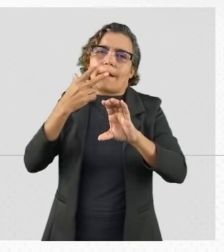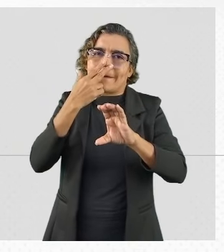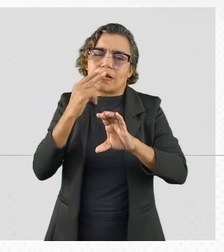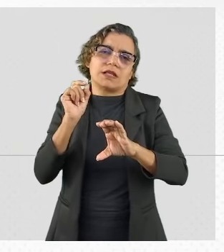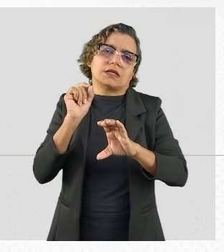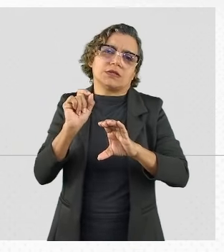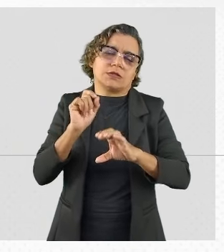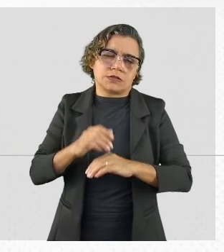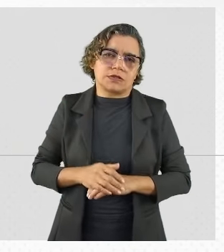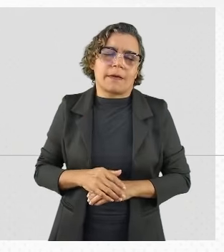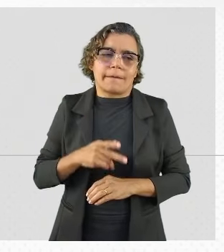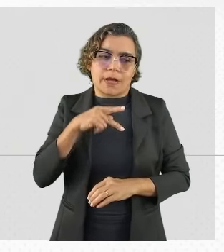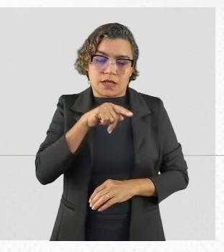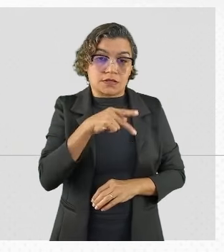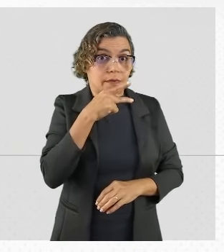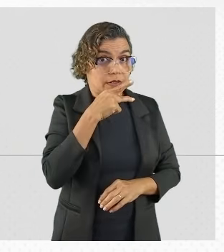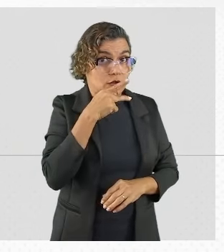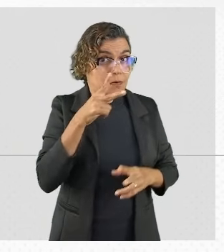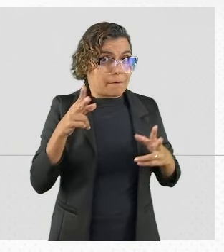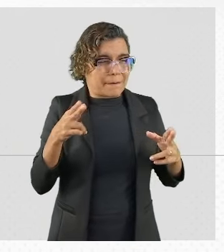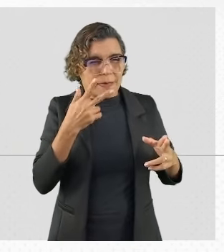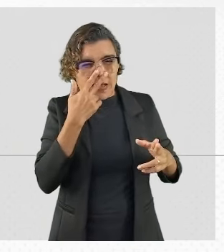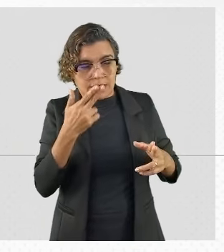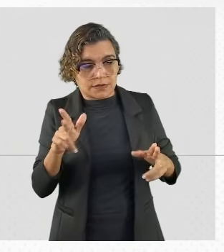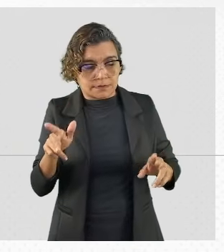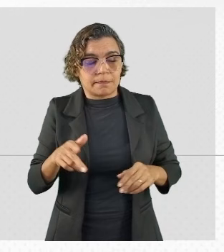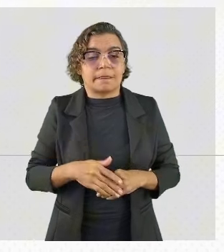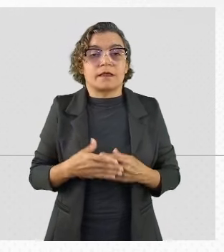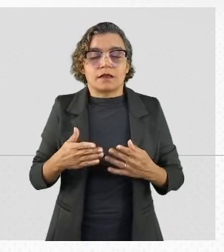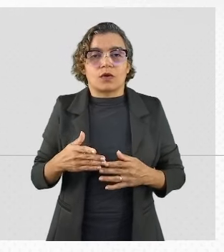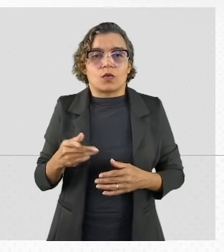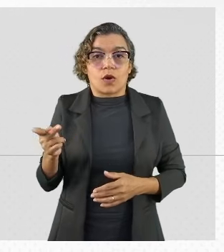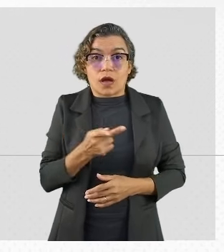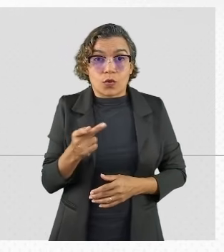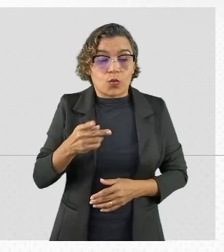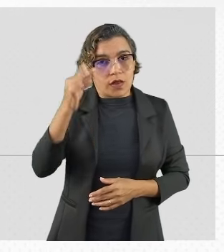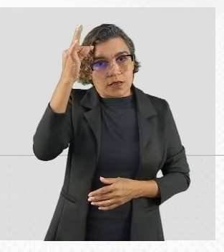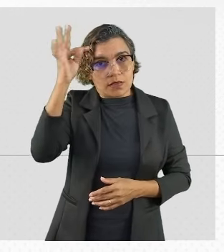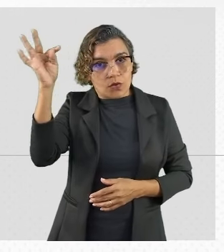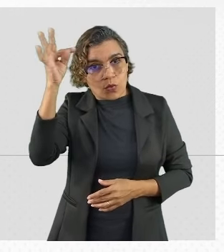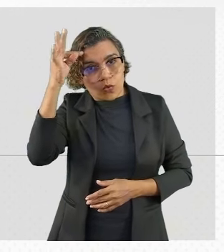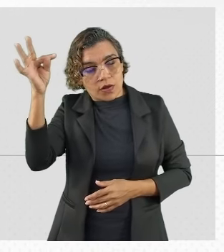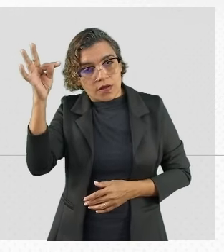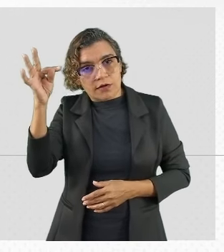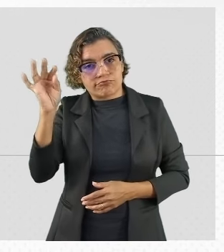com o platonismo. Essas duas teorias afirmam